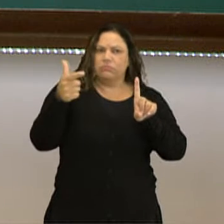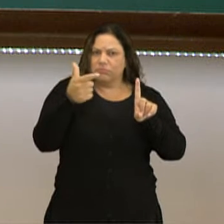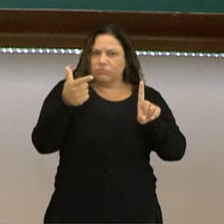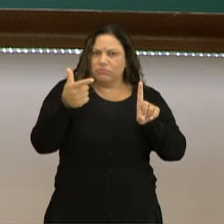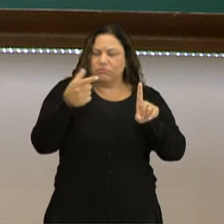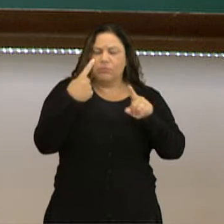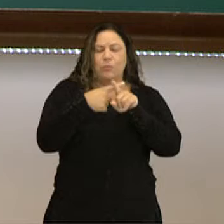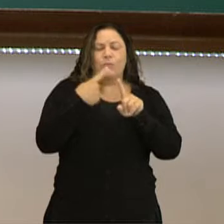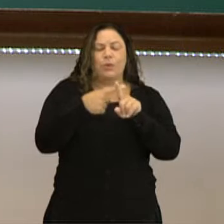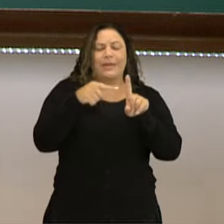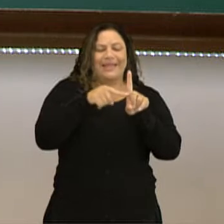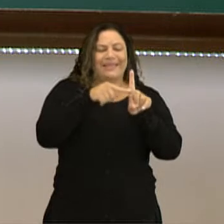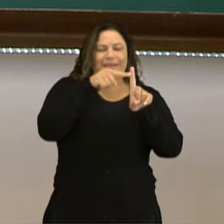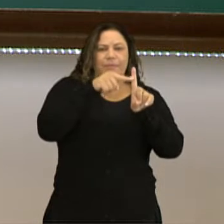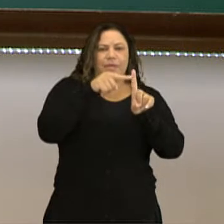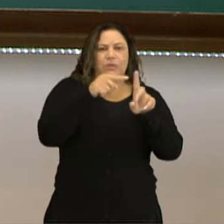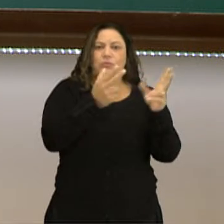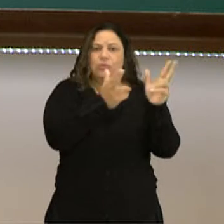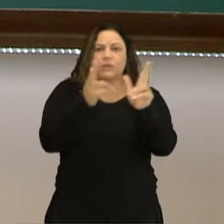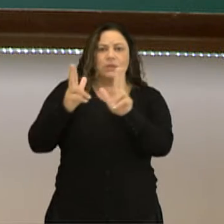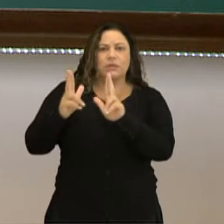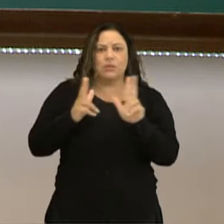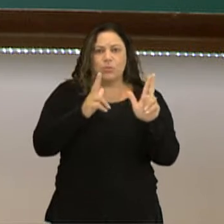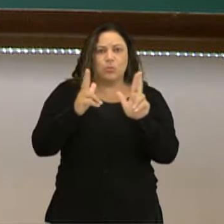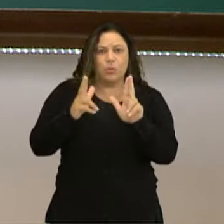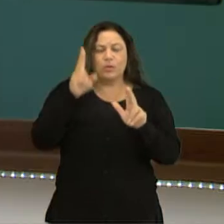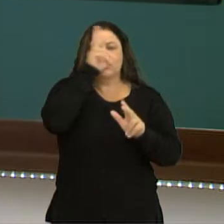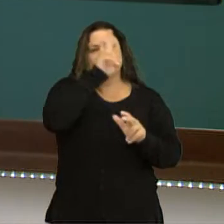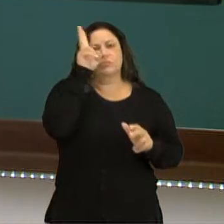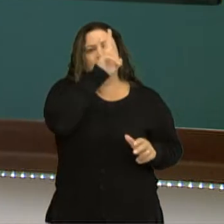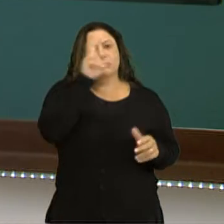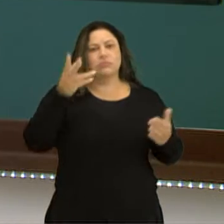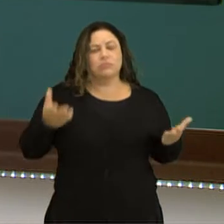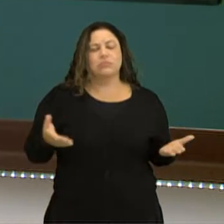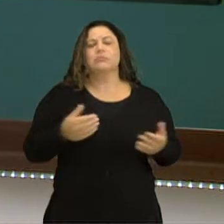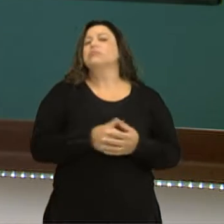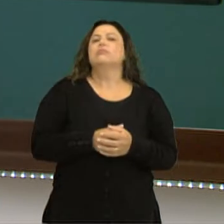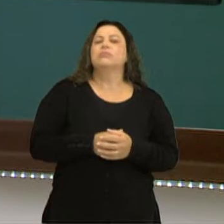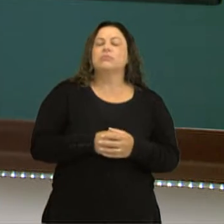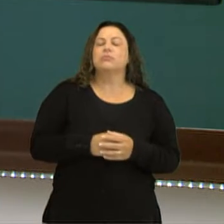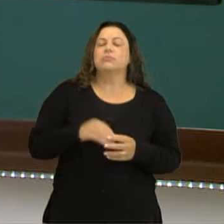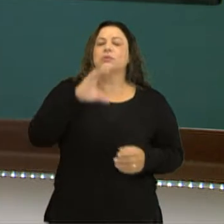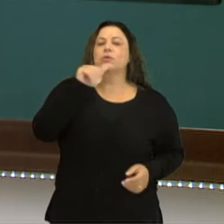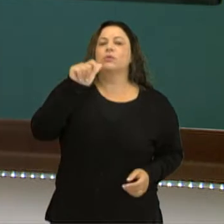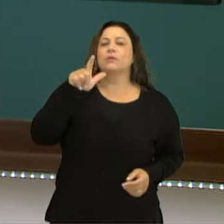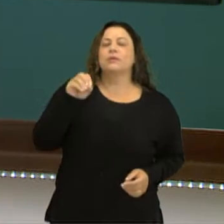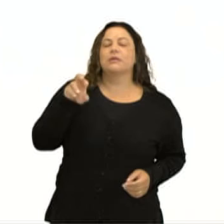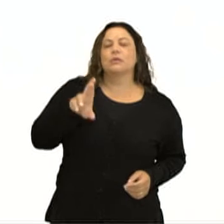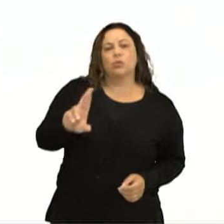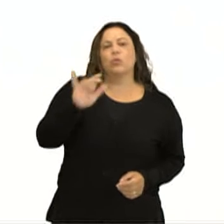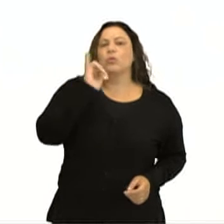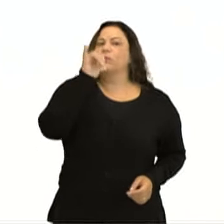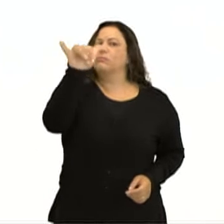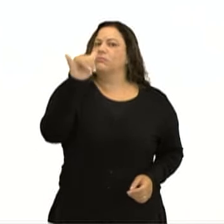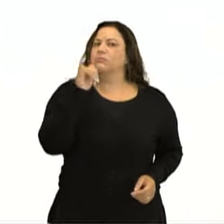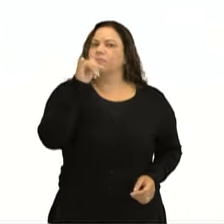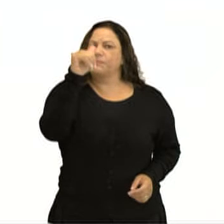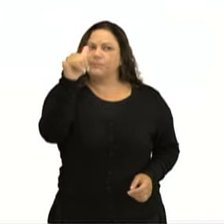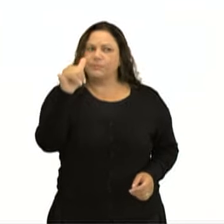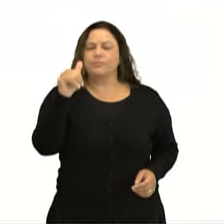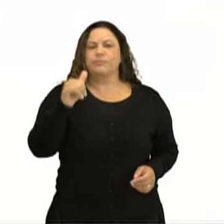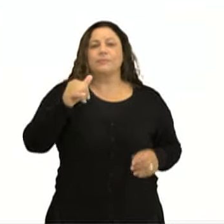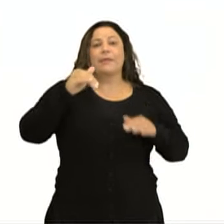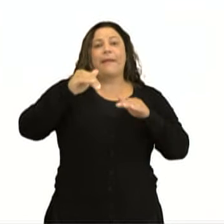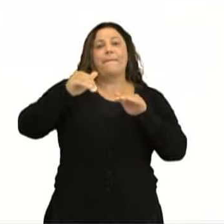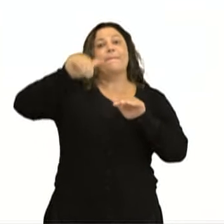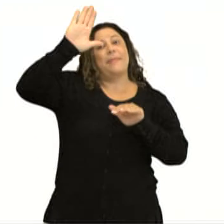que você não tem calor? Vem cá, olha só, relembrando, o calor é uma energia que flui de um corpo de maior